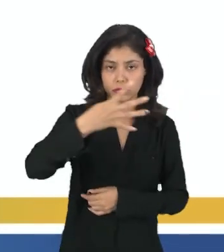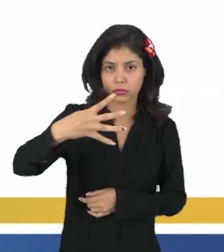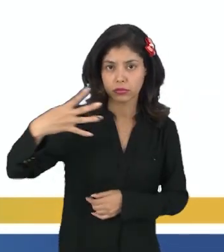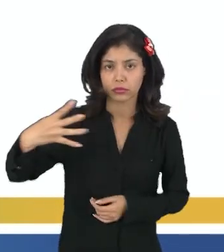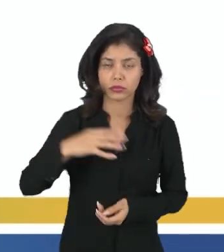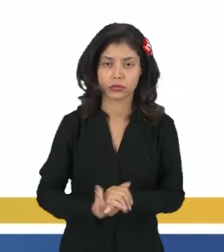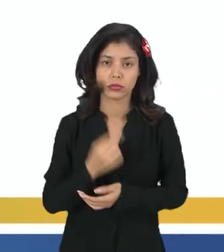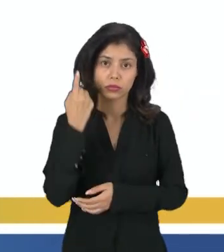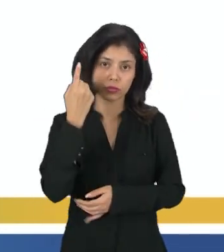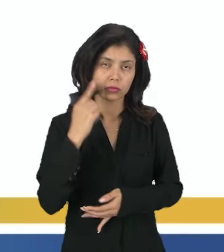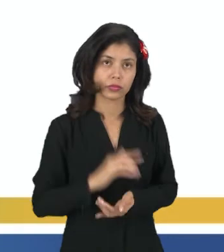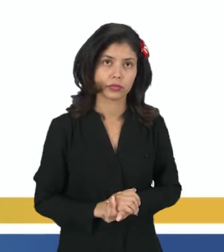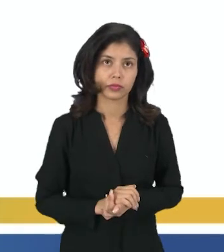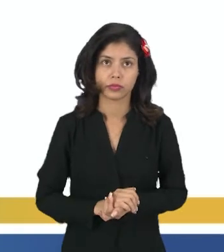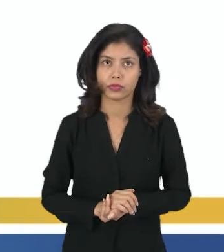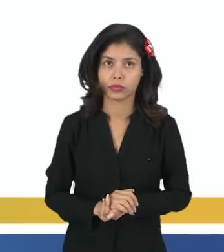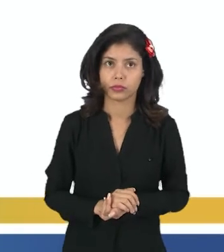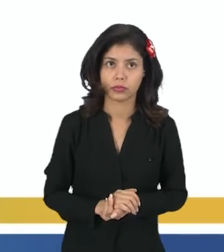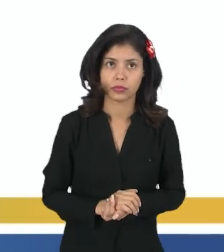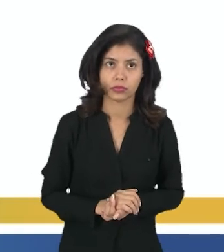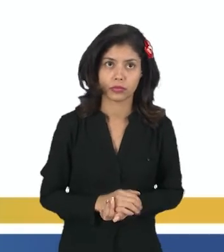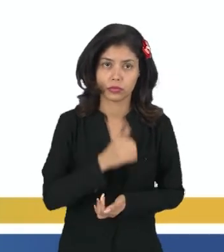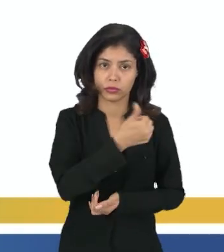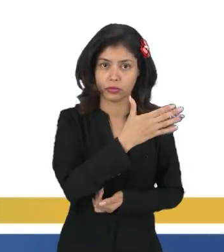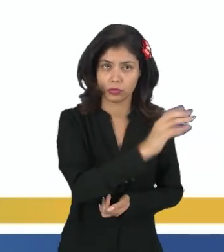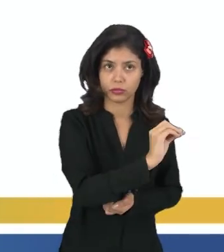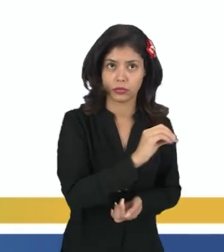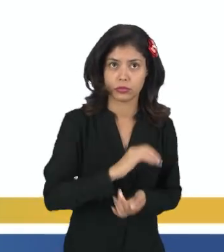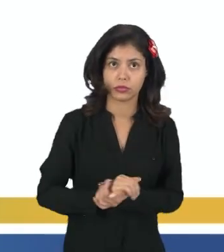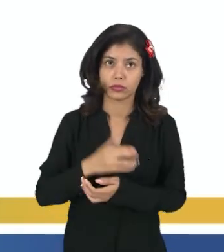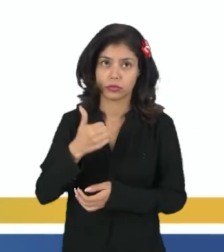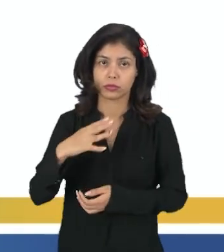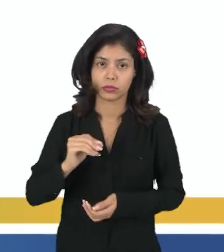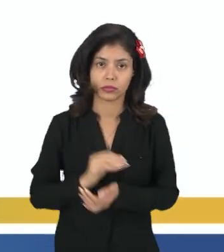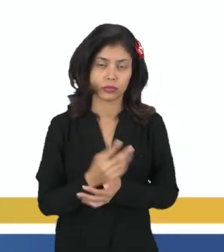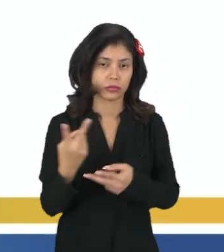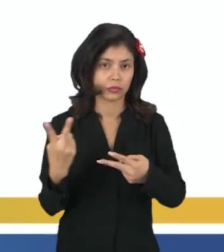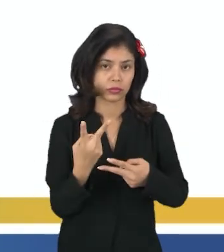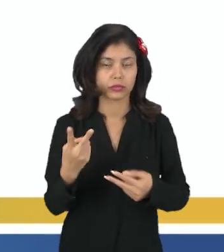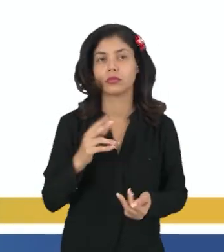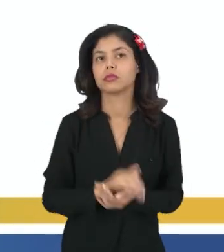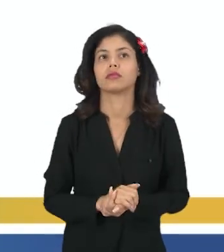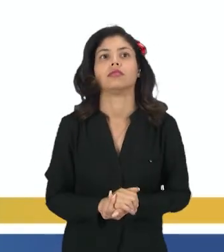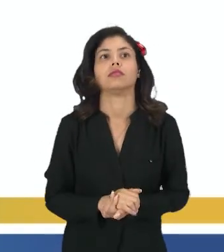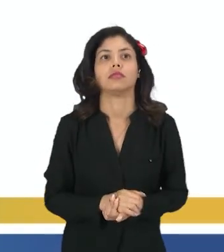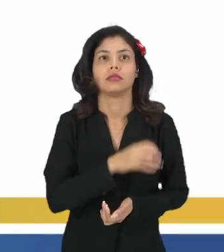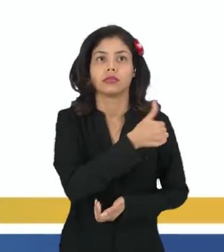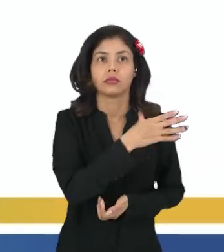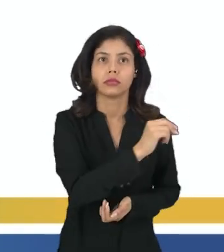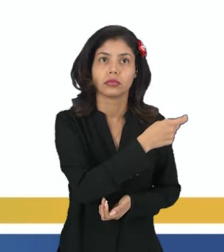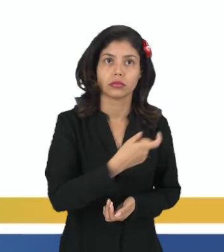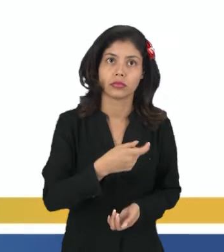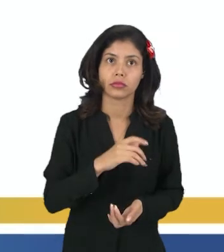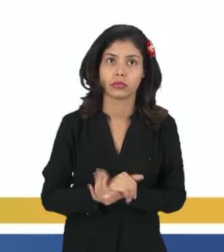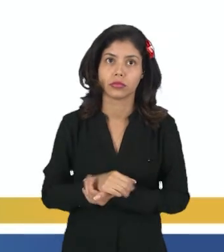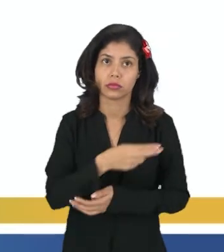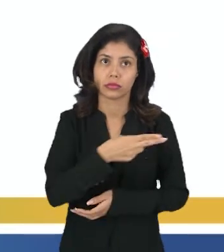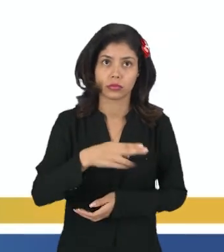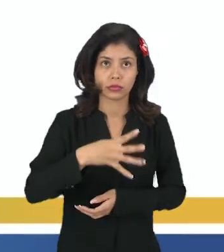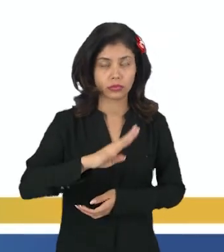quatro essa mente com algarismos Então vamos explicar por 10 de um lado e do outro ambos os membros E nós queremos então 10x